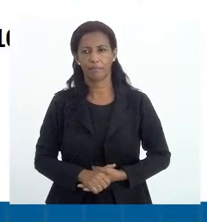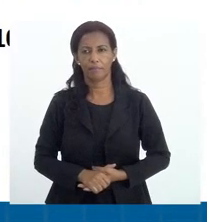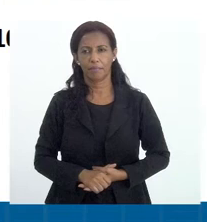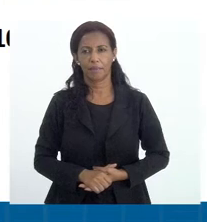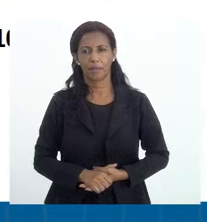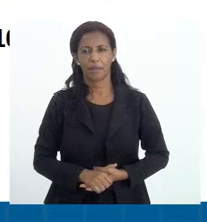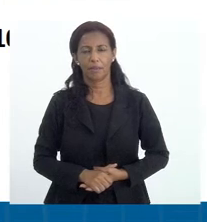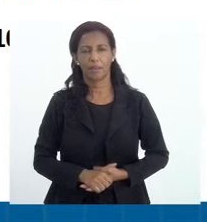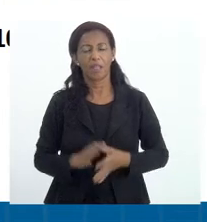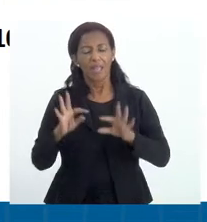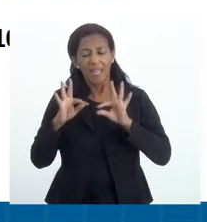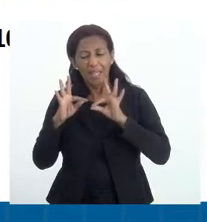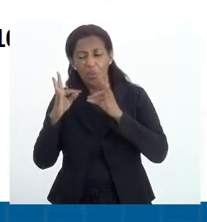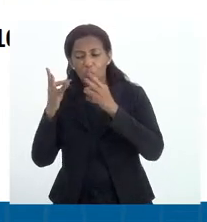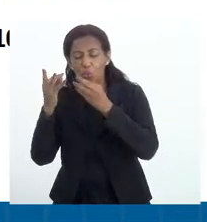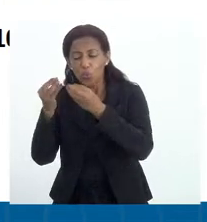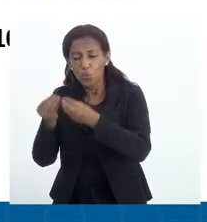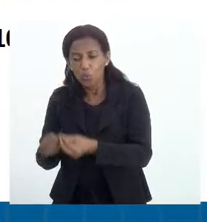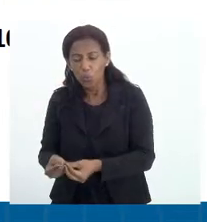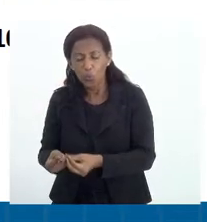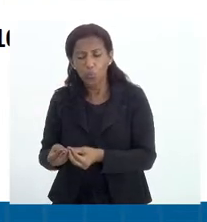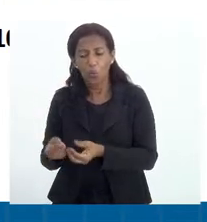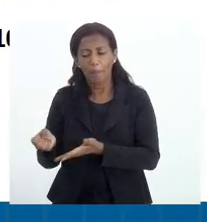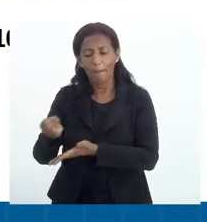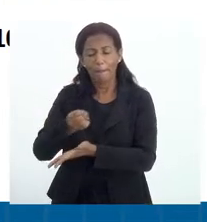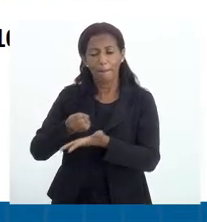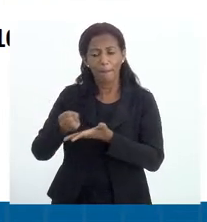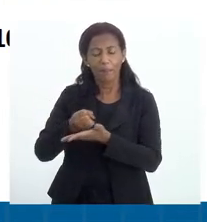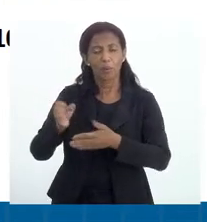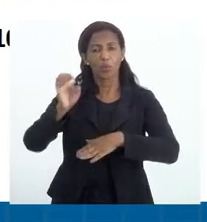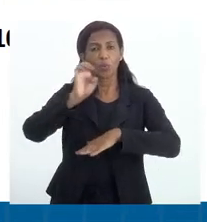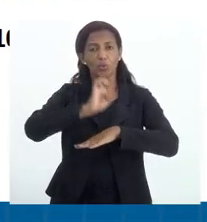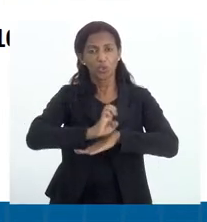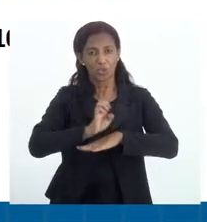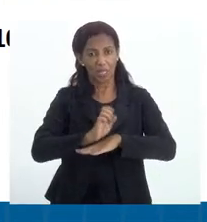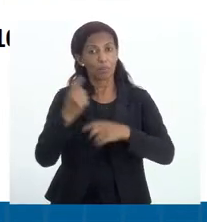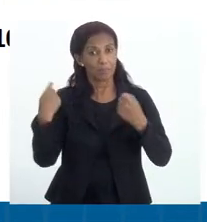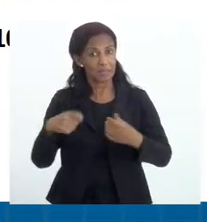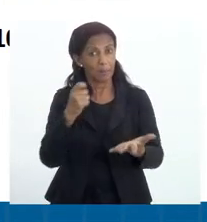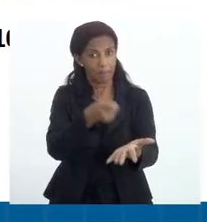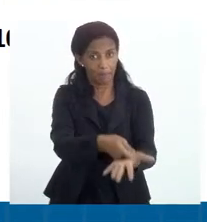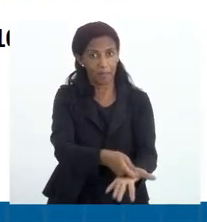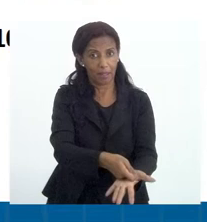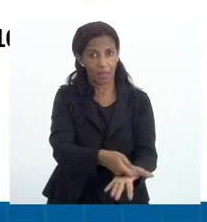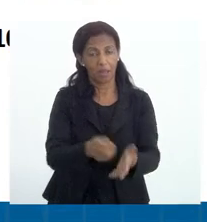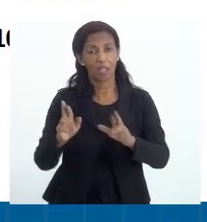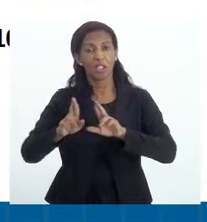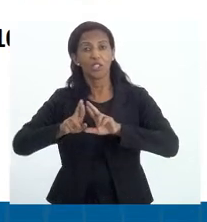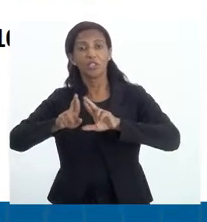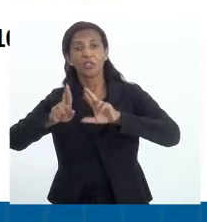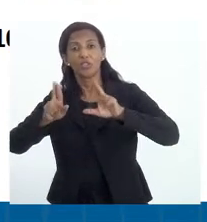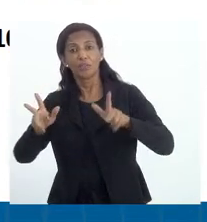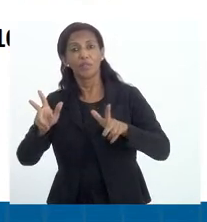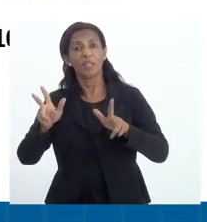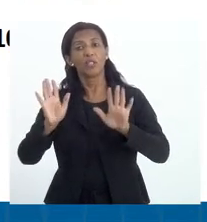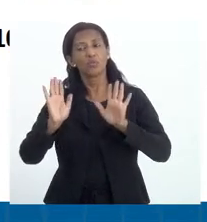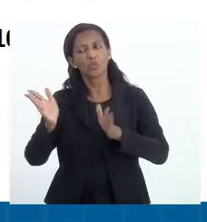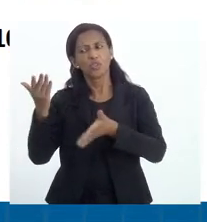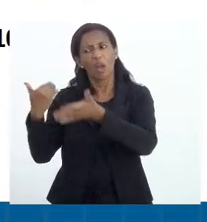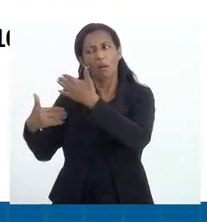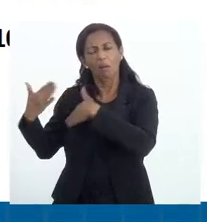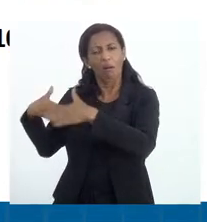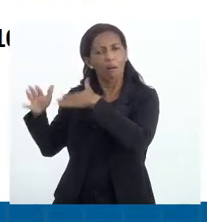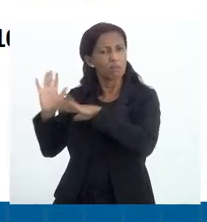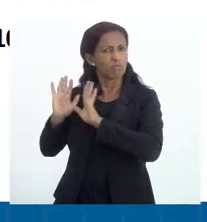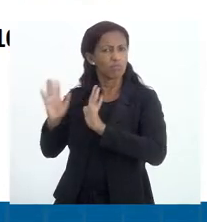despesa primária é tudo aquilo, basicamente, que o Estado tem que pagar. Diferente do que já foi feito